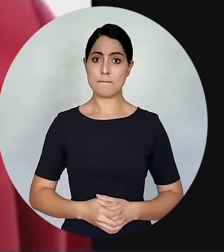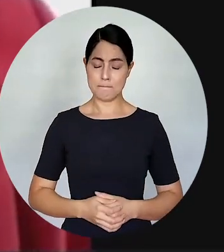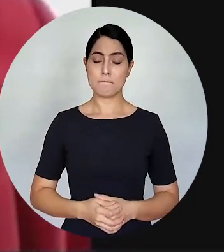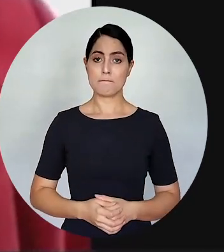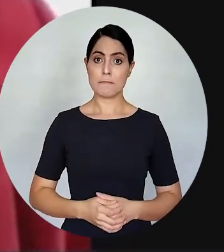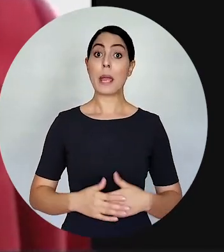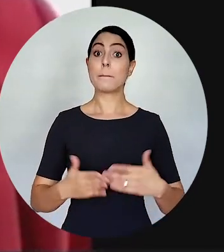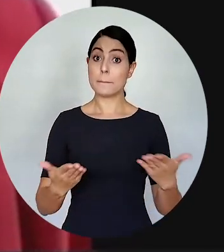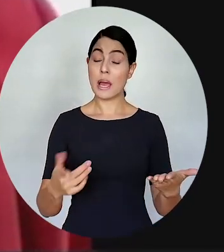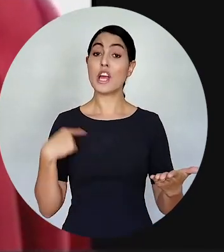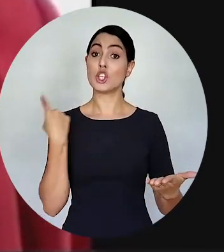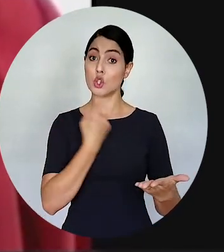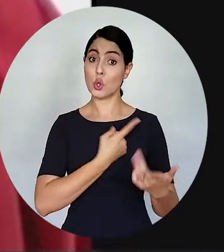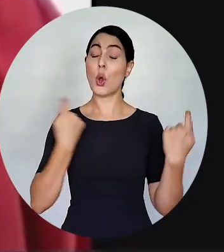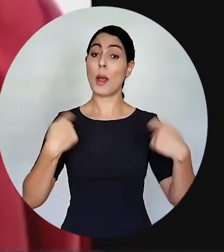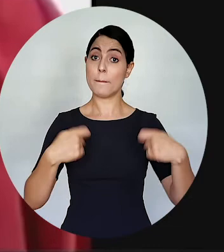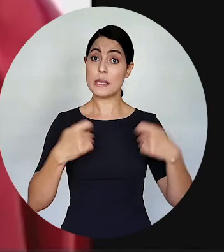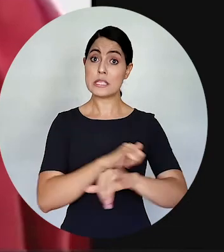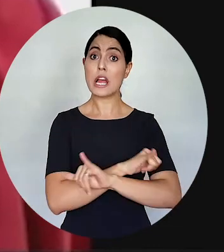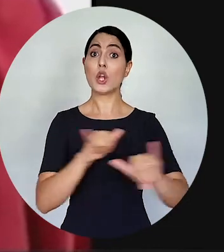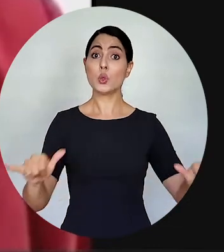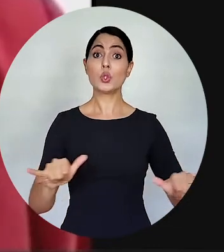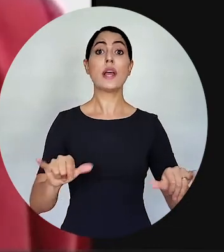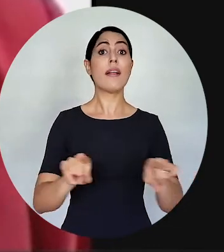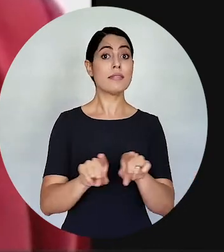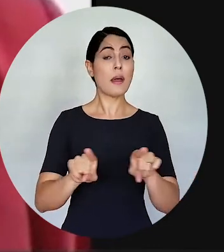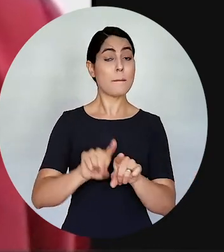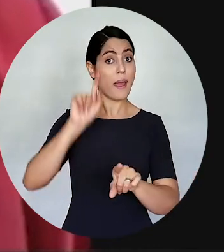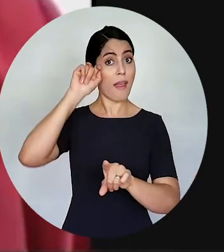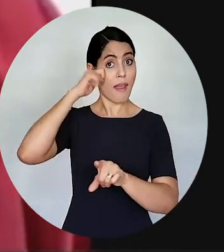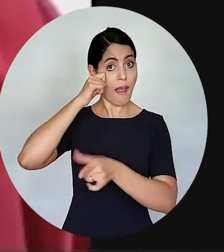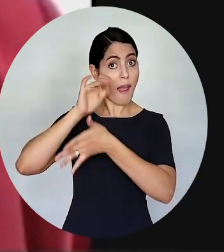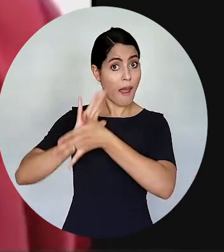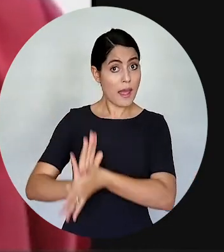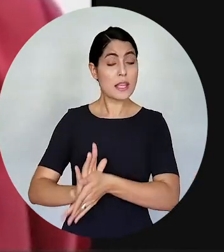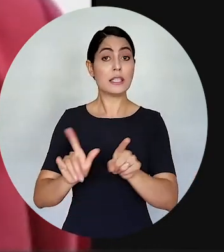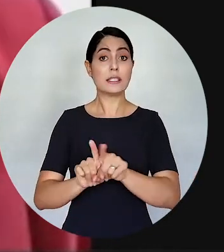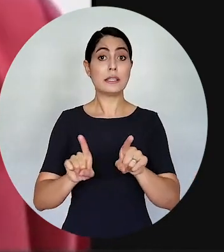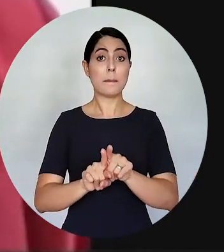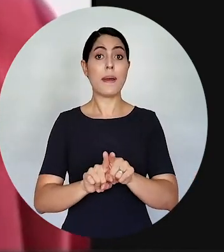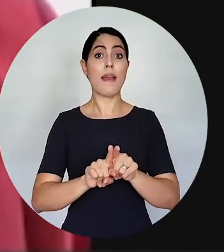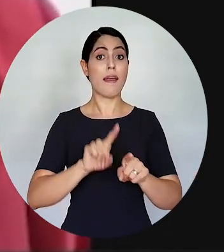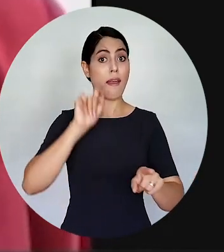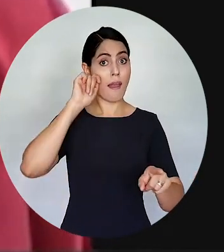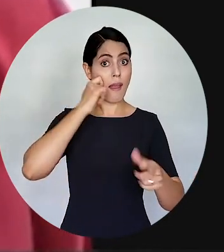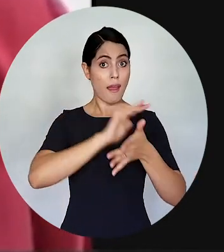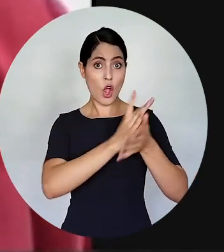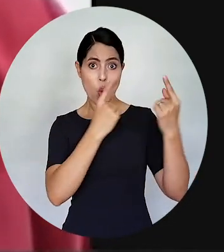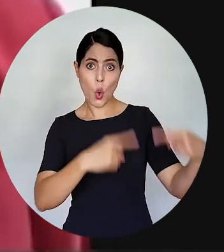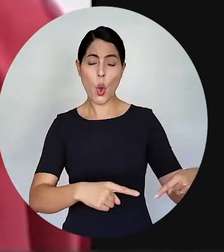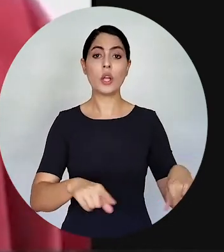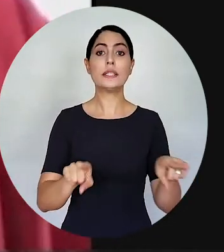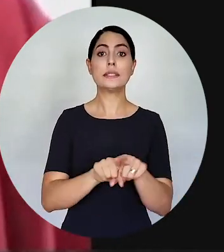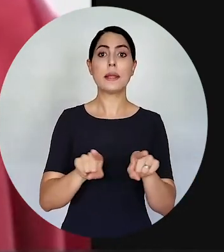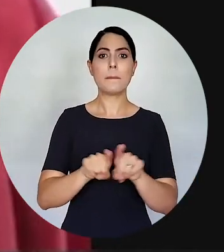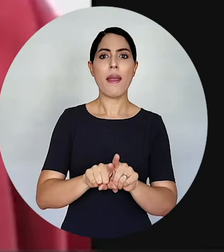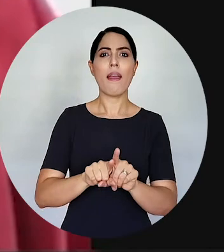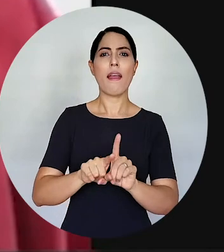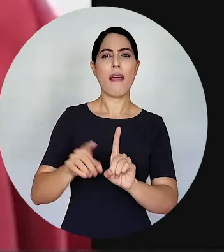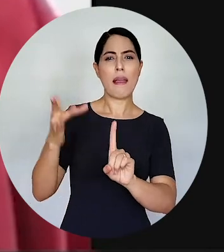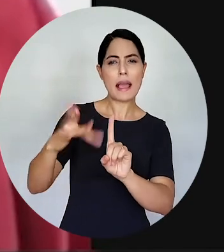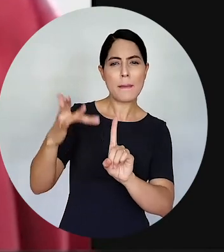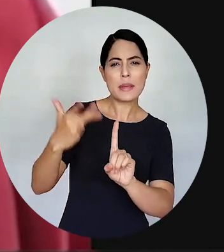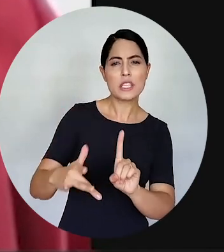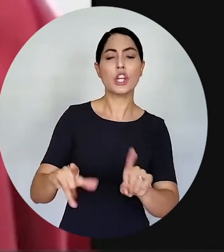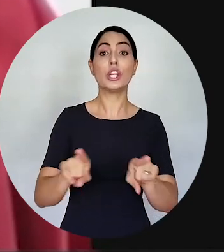com deficiência. É preciso falar sobre o racismo, o antirracismo e